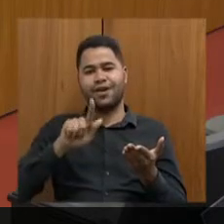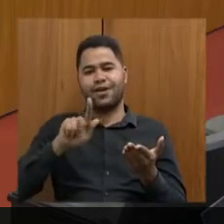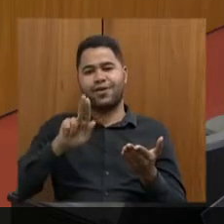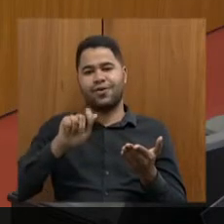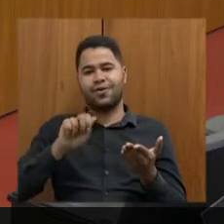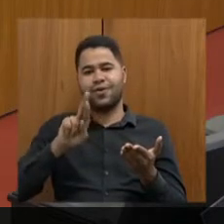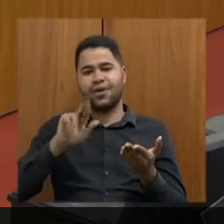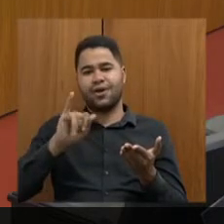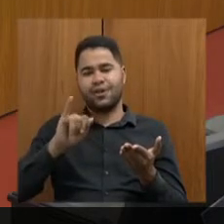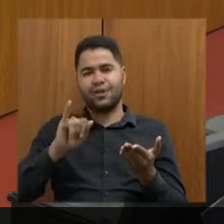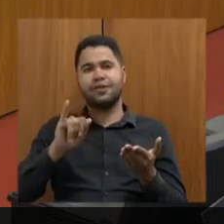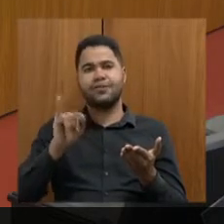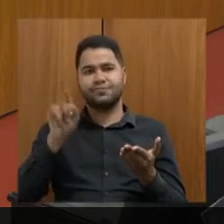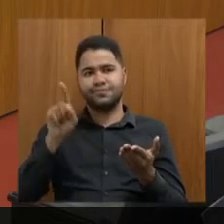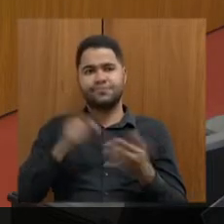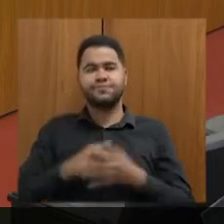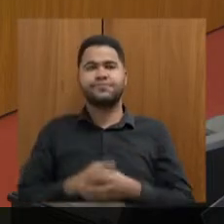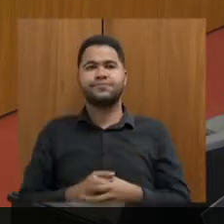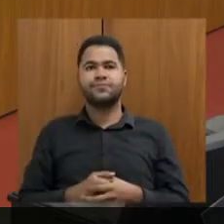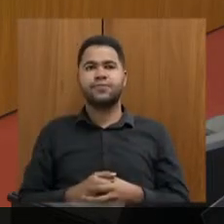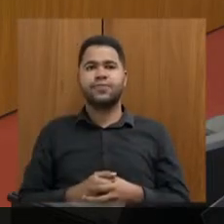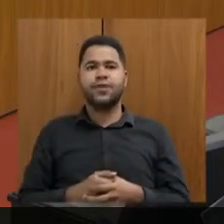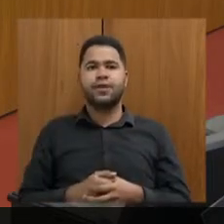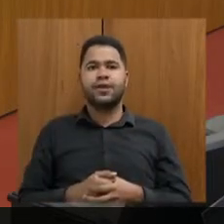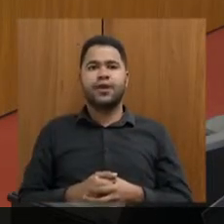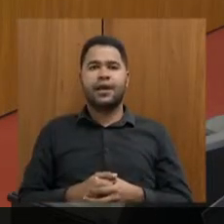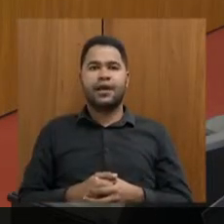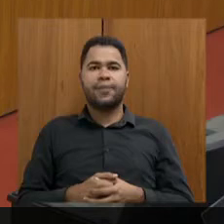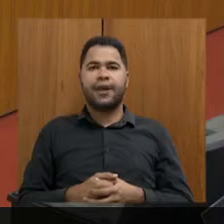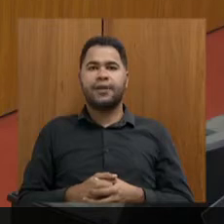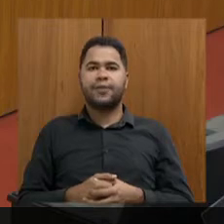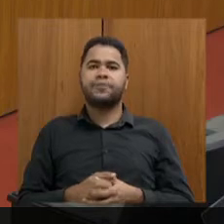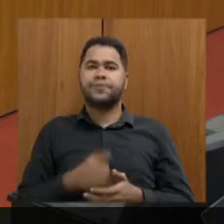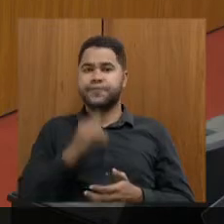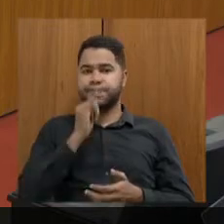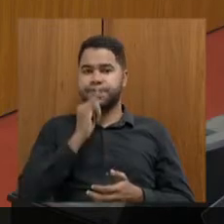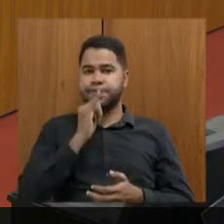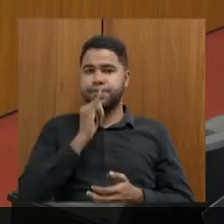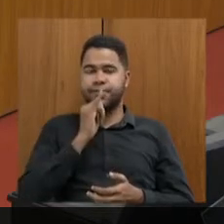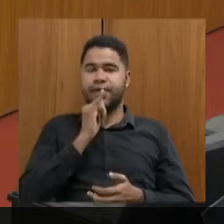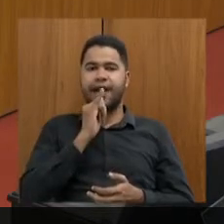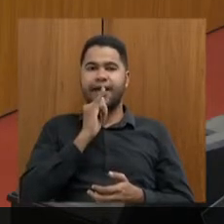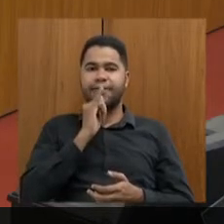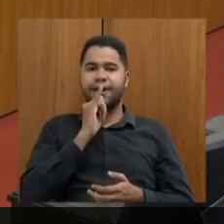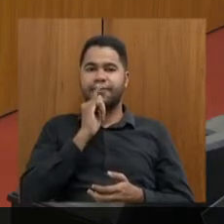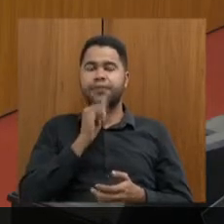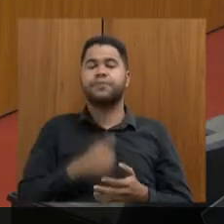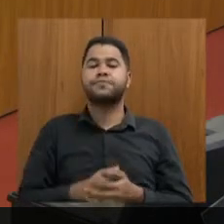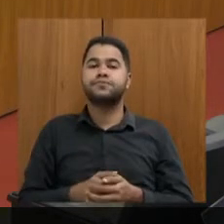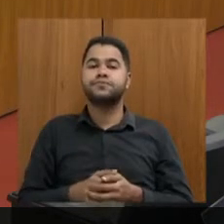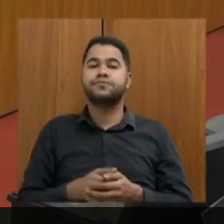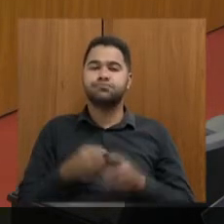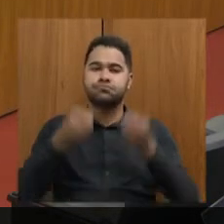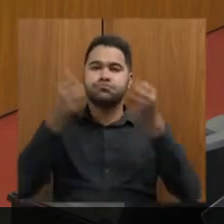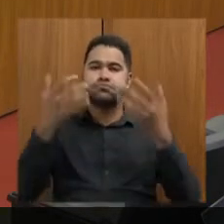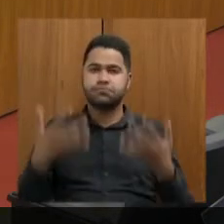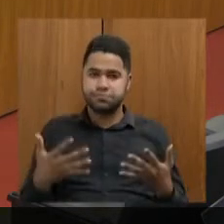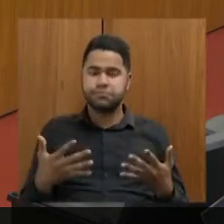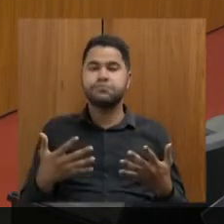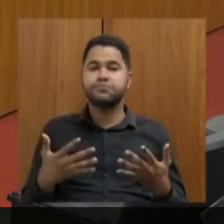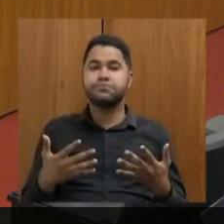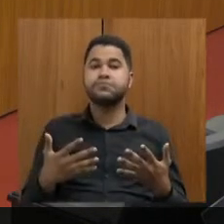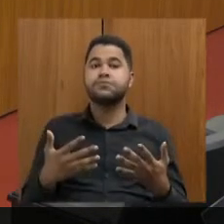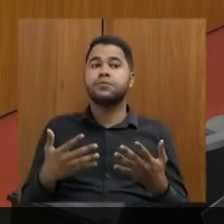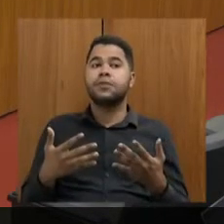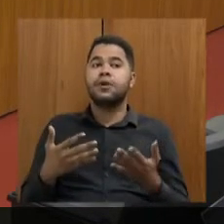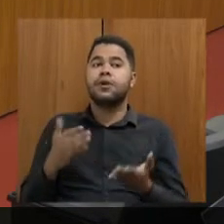não é do terminal de cargas de Araguari tava falando aqui do Senhor Júlia que tá Saul requalificar